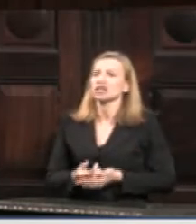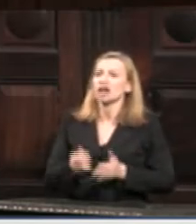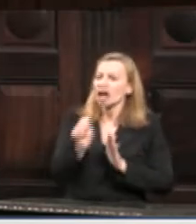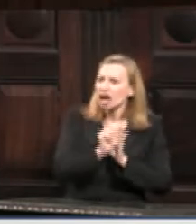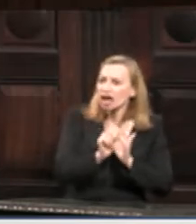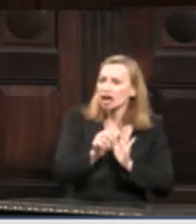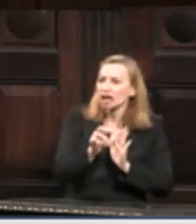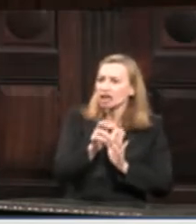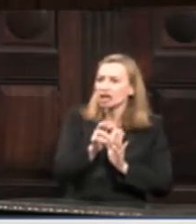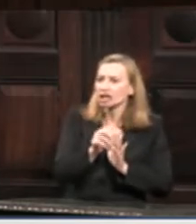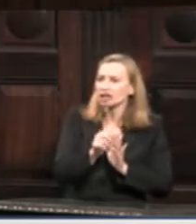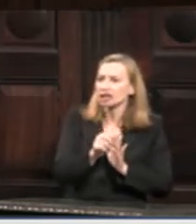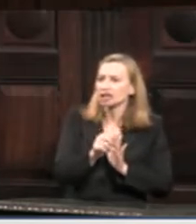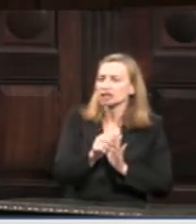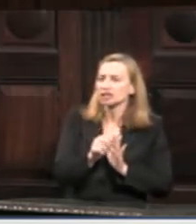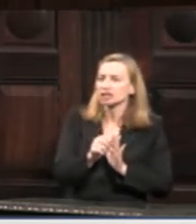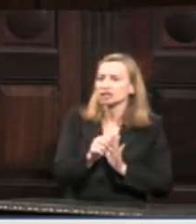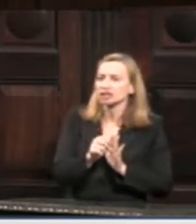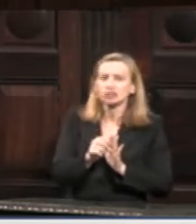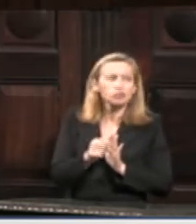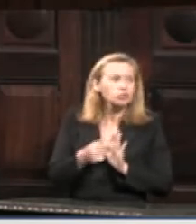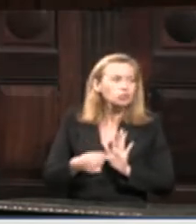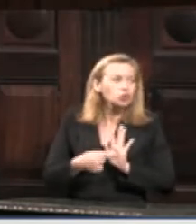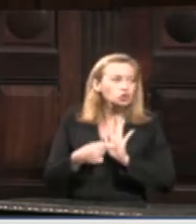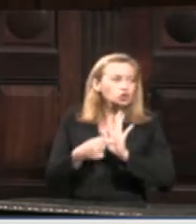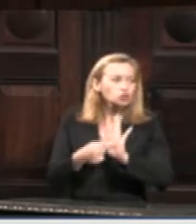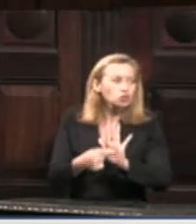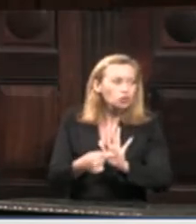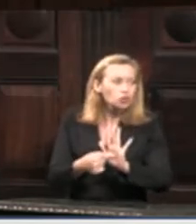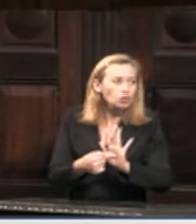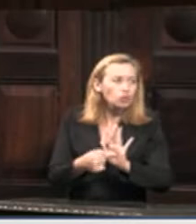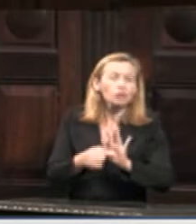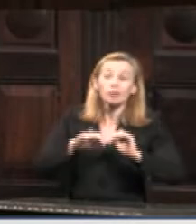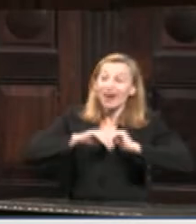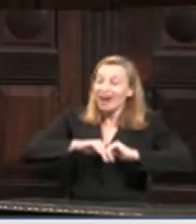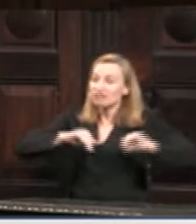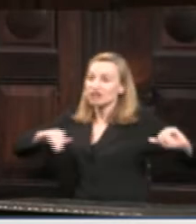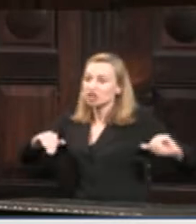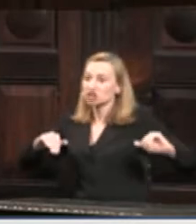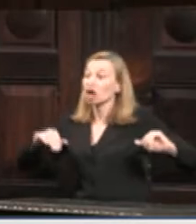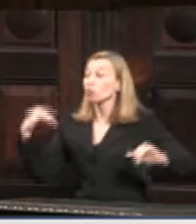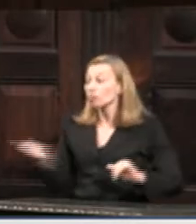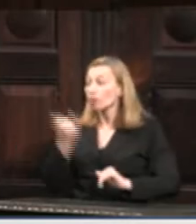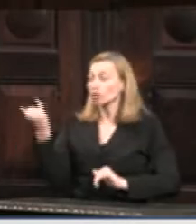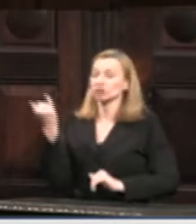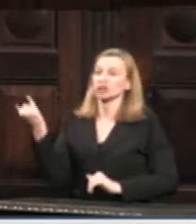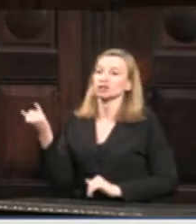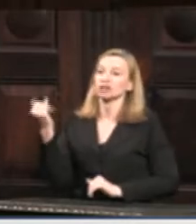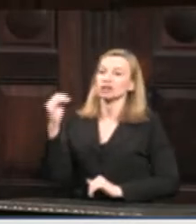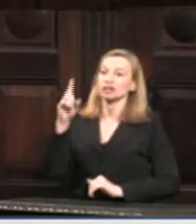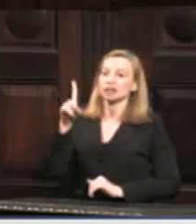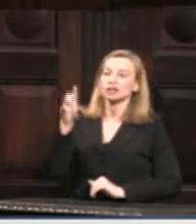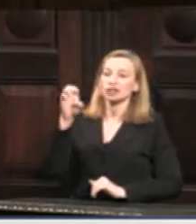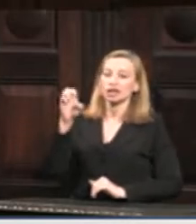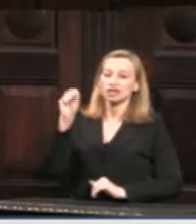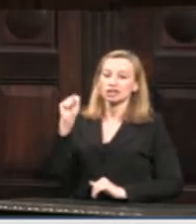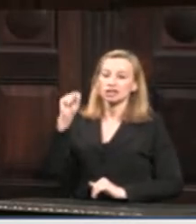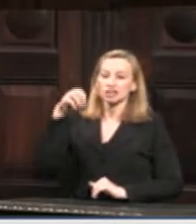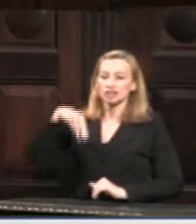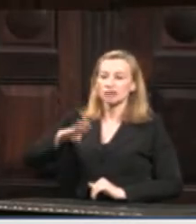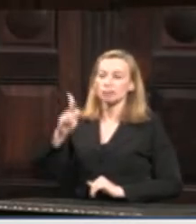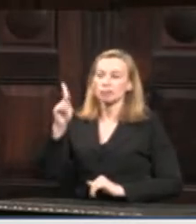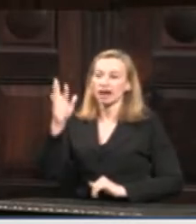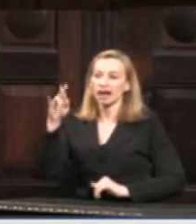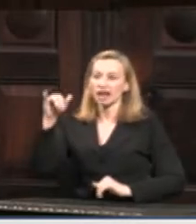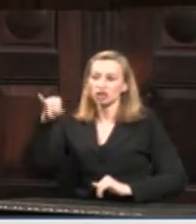CPI contribuiu para afastar um importante desembargador. Então quem está falando aqui, deputado Eliomar, é